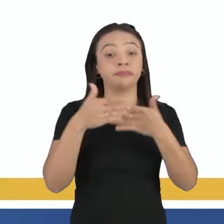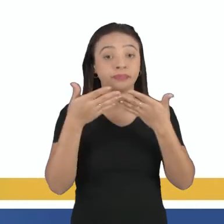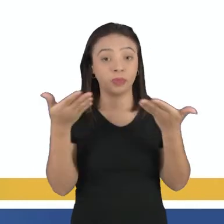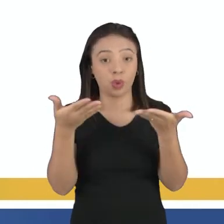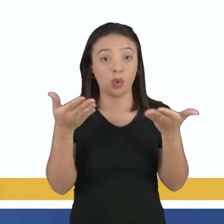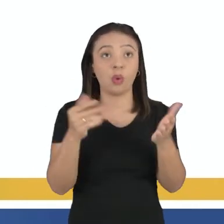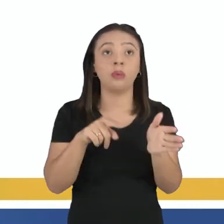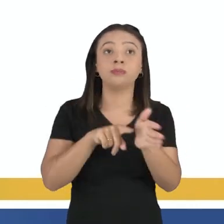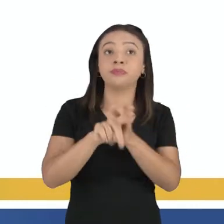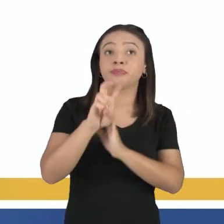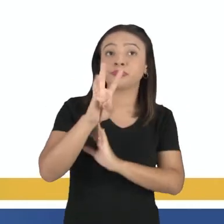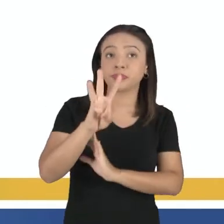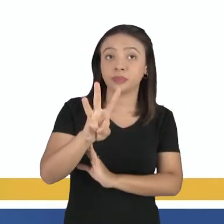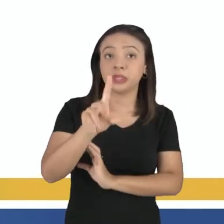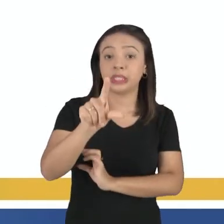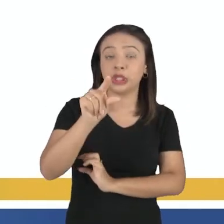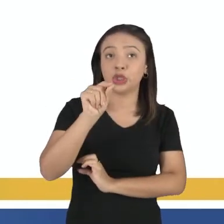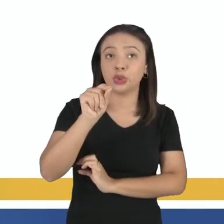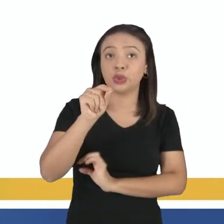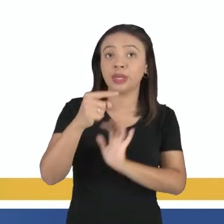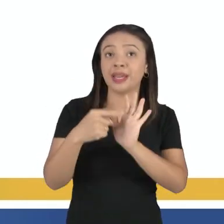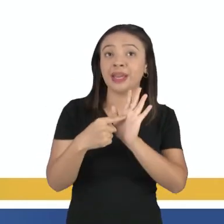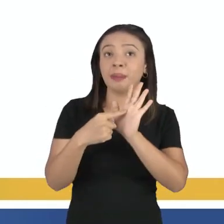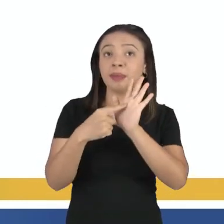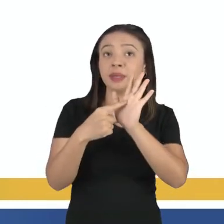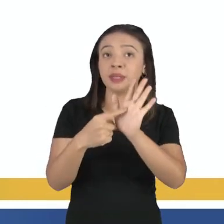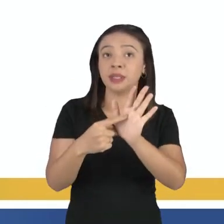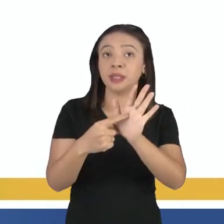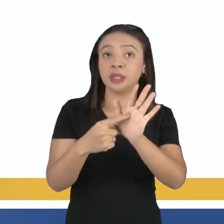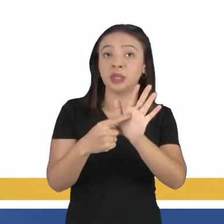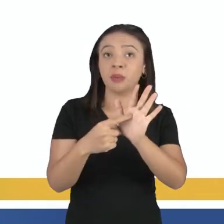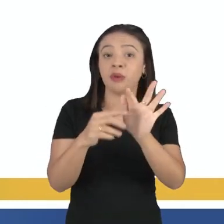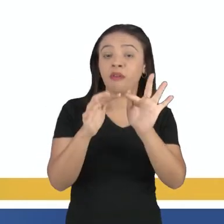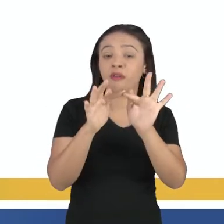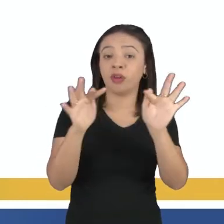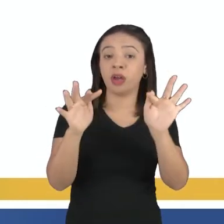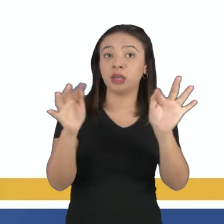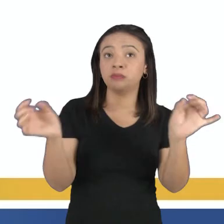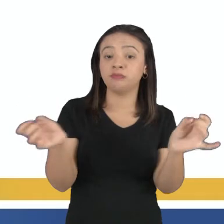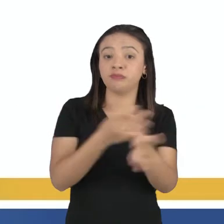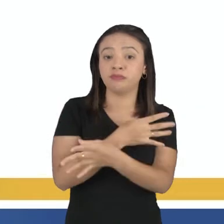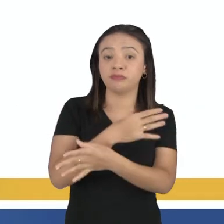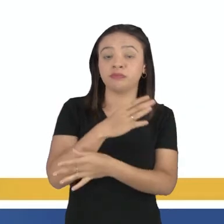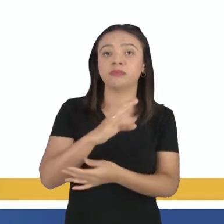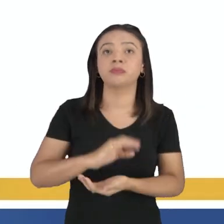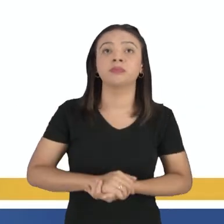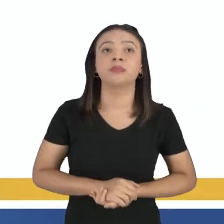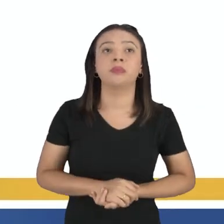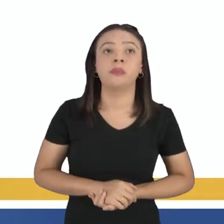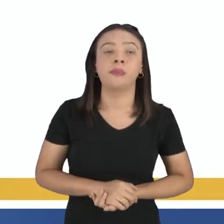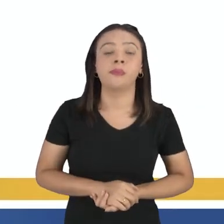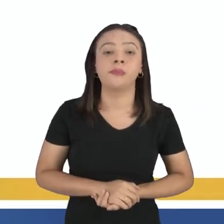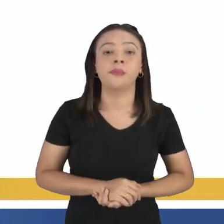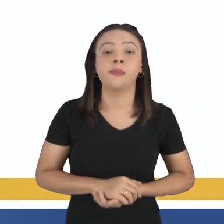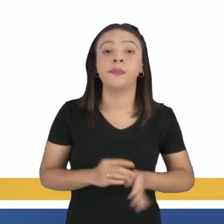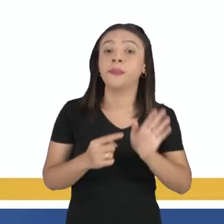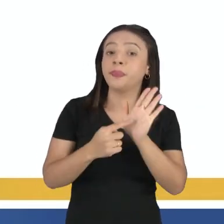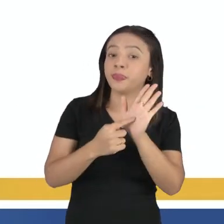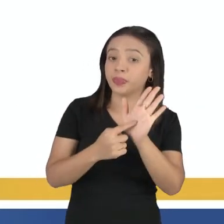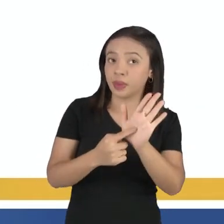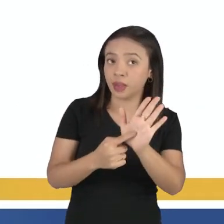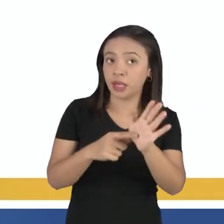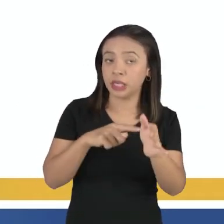Ó, assinale a alternativa que contém uma coordenativa conclusiva. Dessas aí,